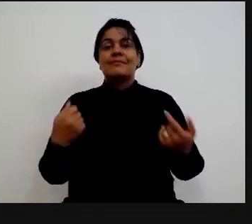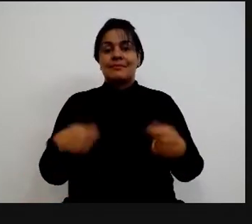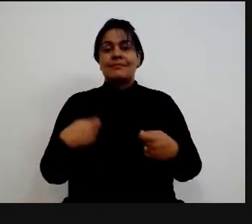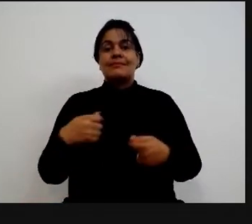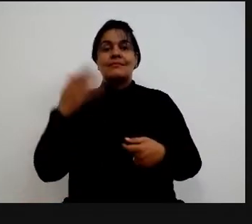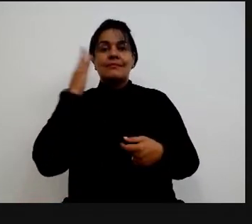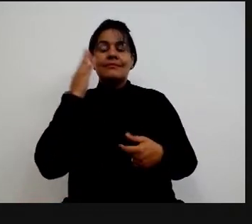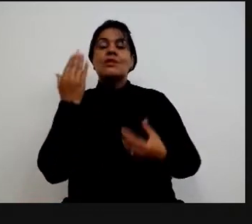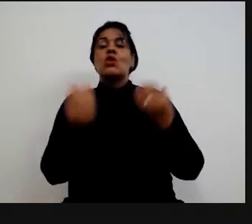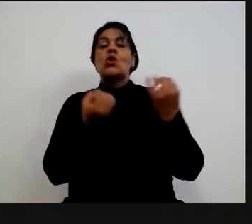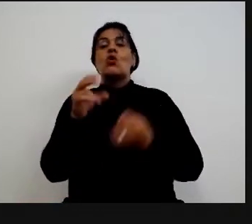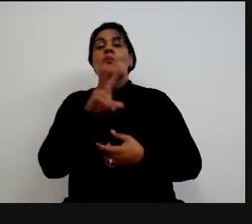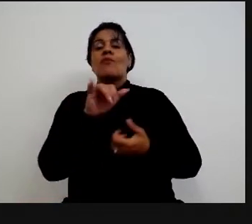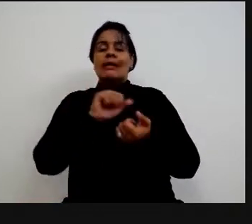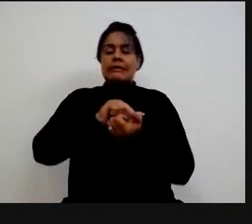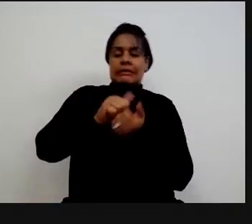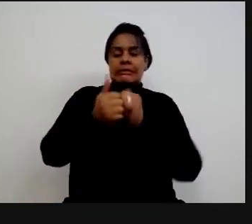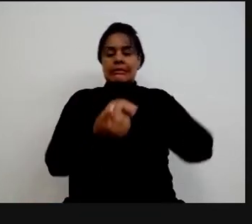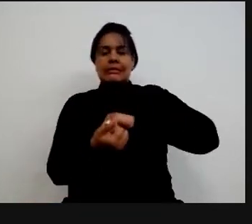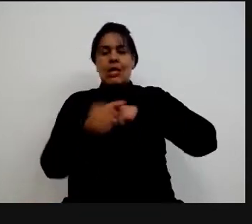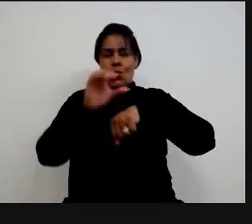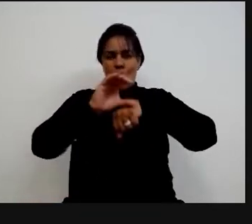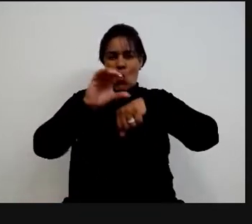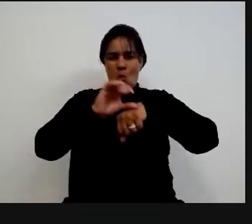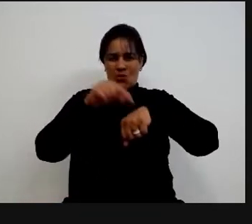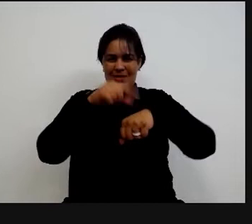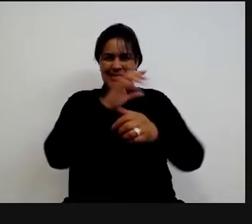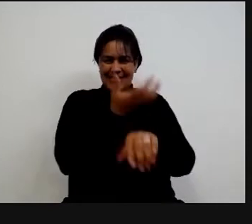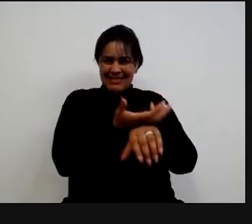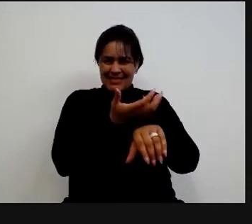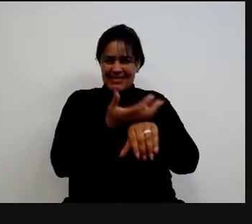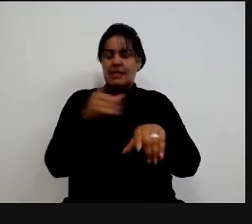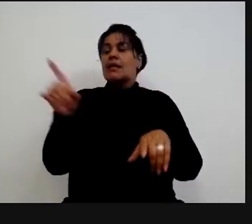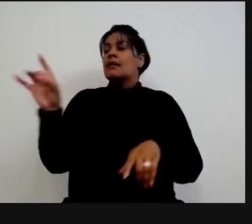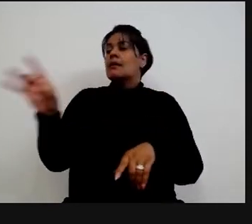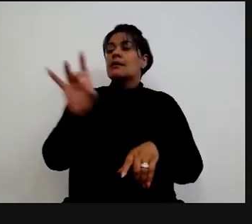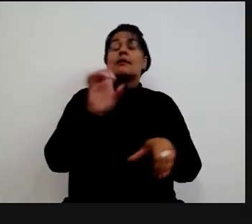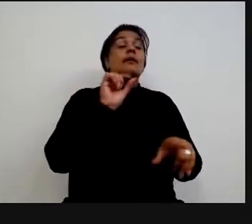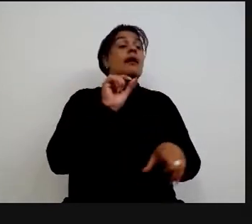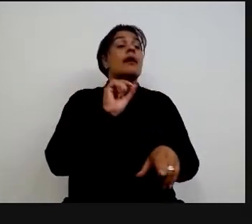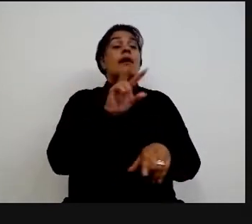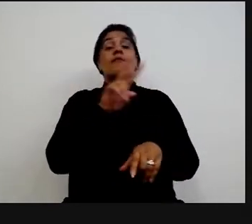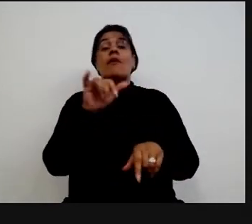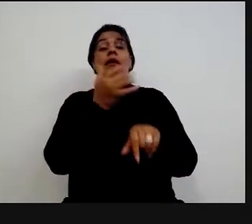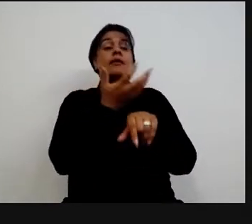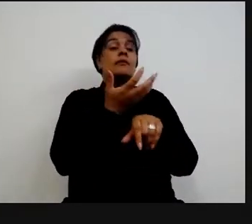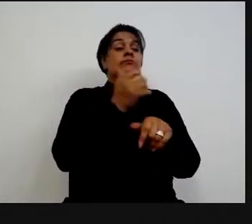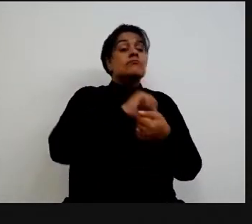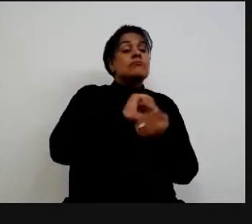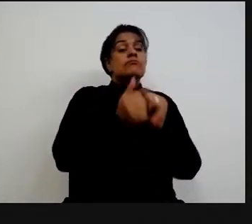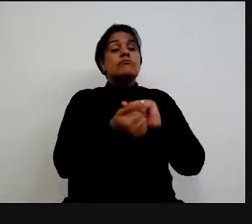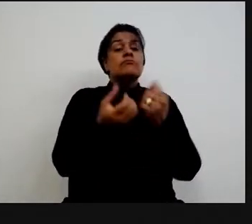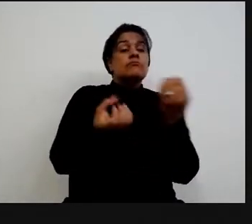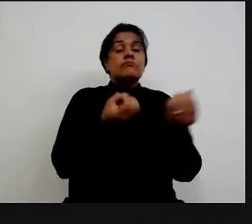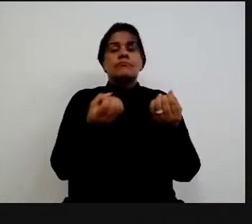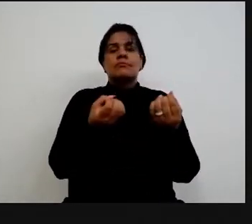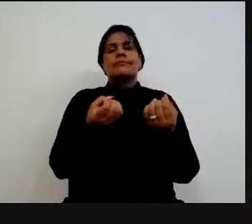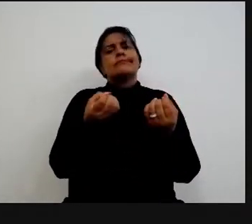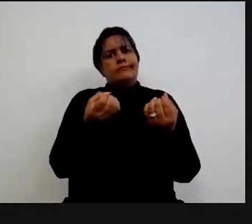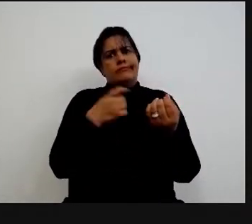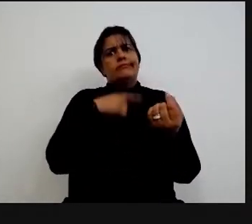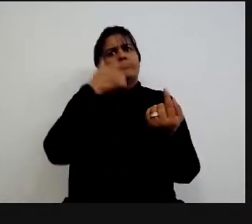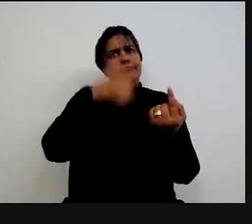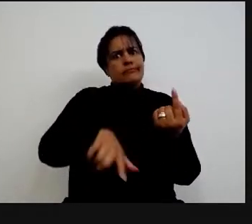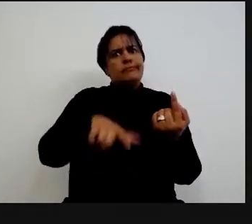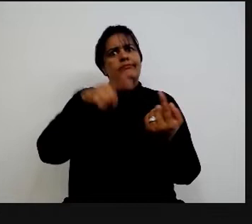fazer um mínimo de adaptação ali no seu curso, então aí uma equipe para poder ajudar a fazer um mínimo de... Mas foi muita repetição